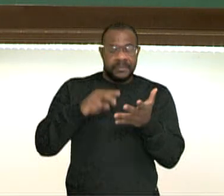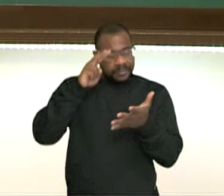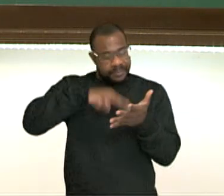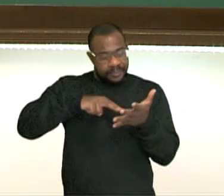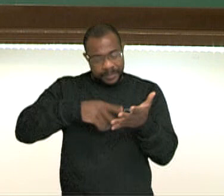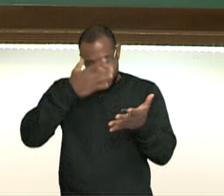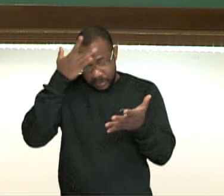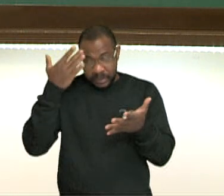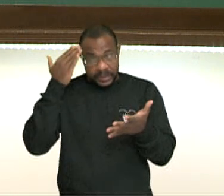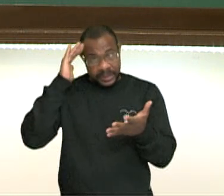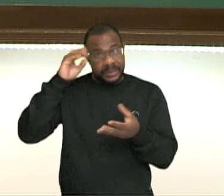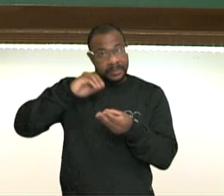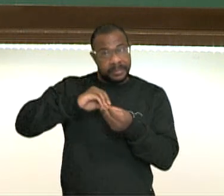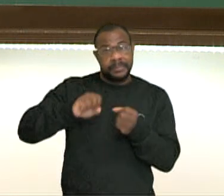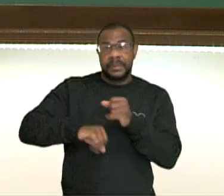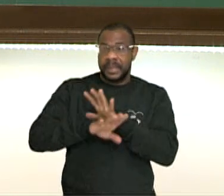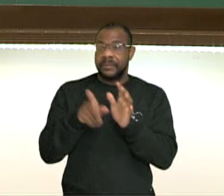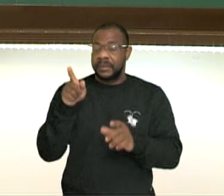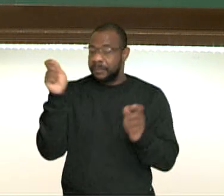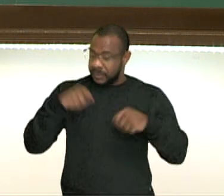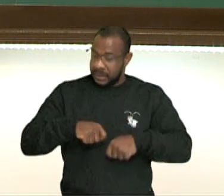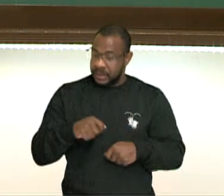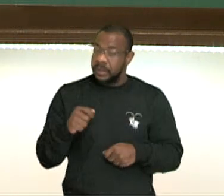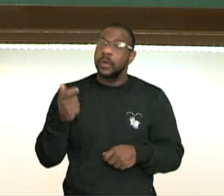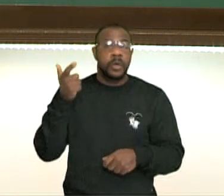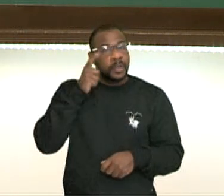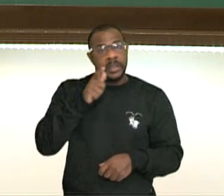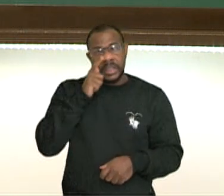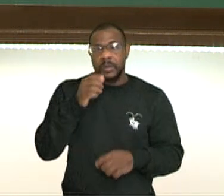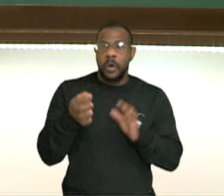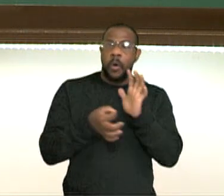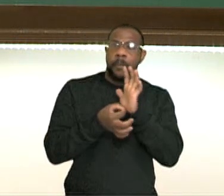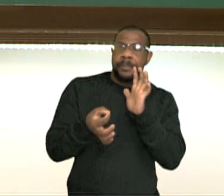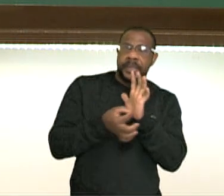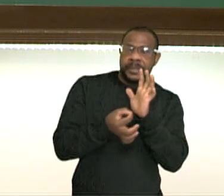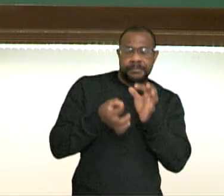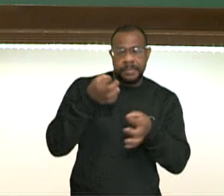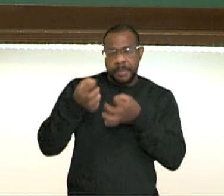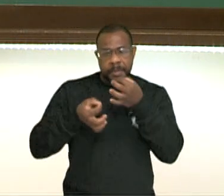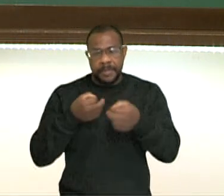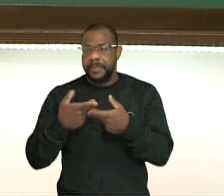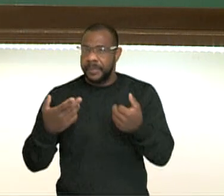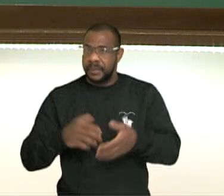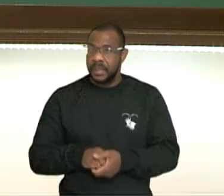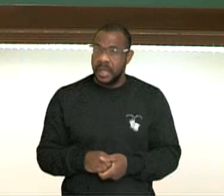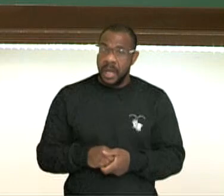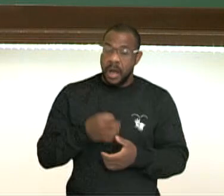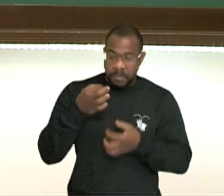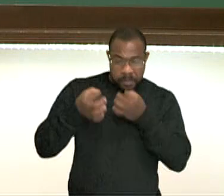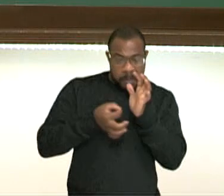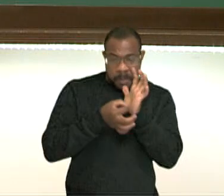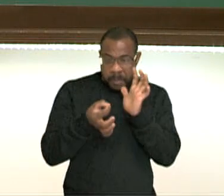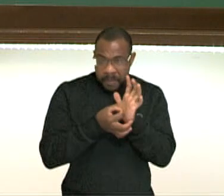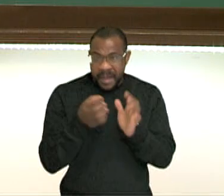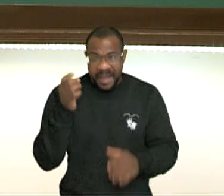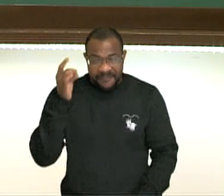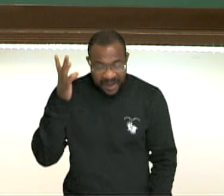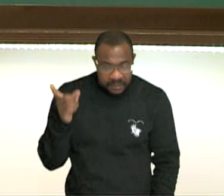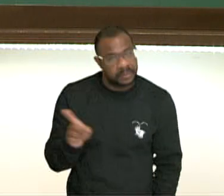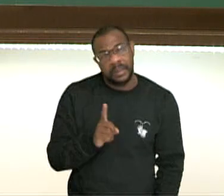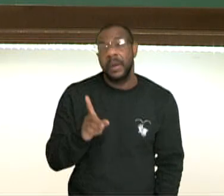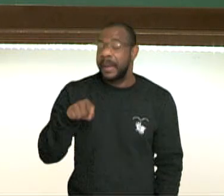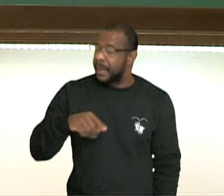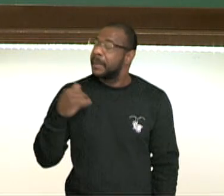aumente, para que você consiga, de fato, argumentar. Pessoal, argumentar não é uma tarefa fácil, mas ela é